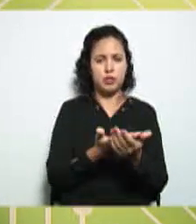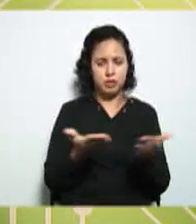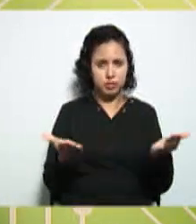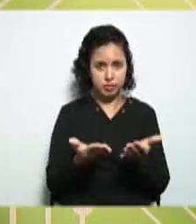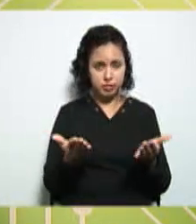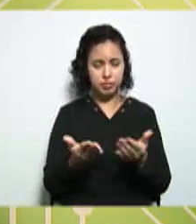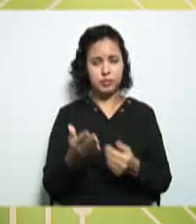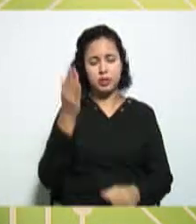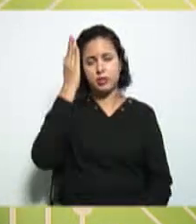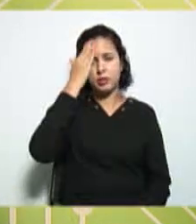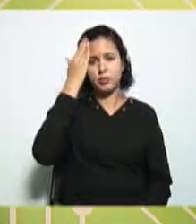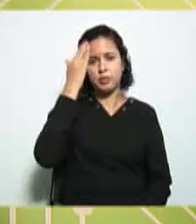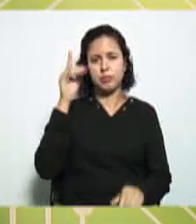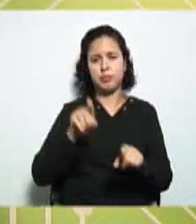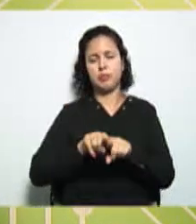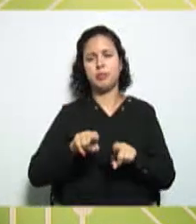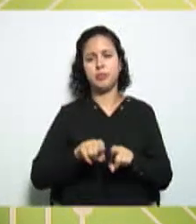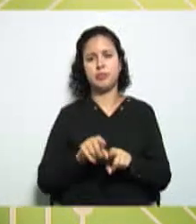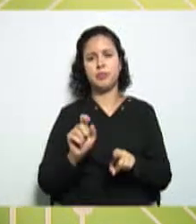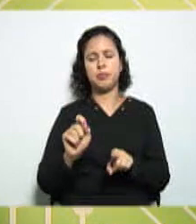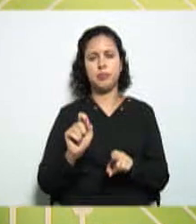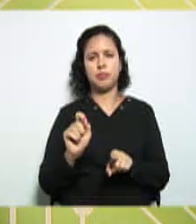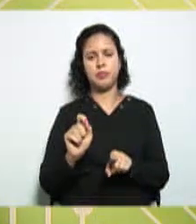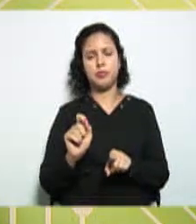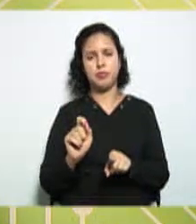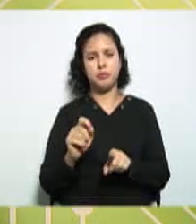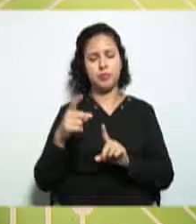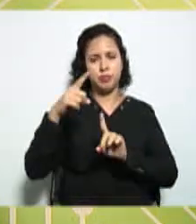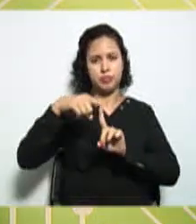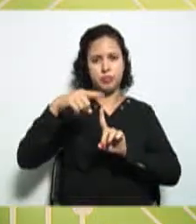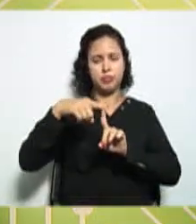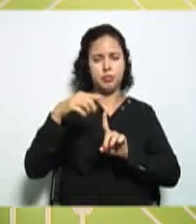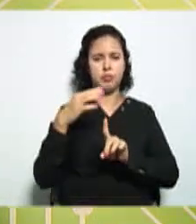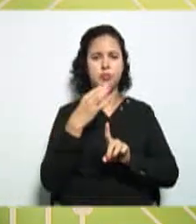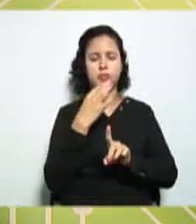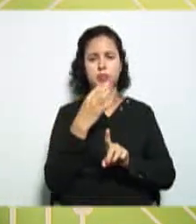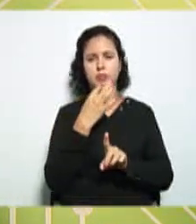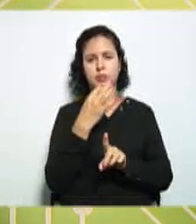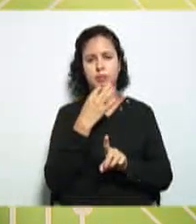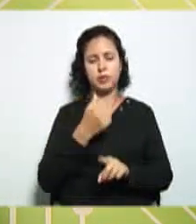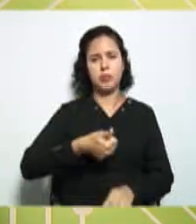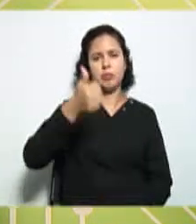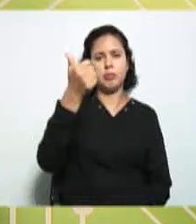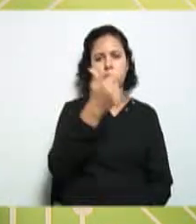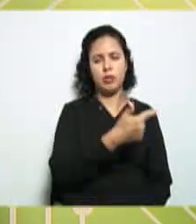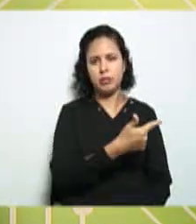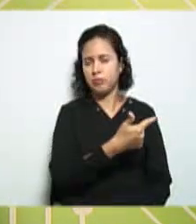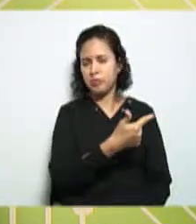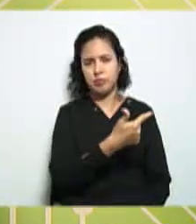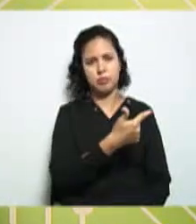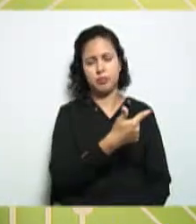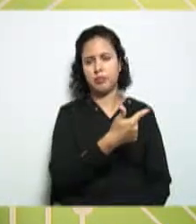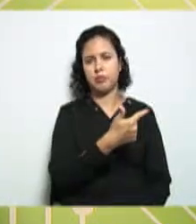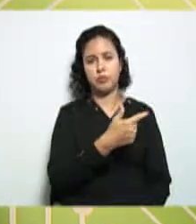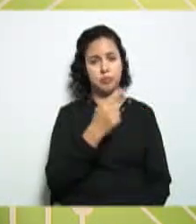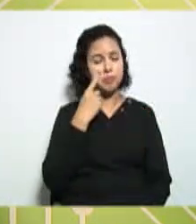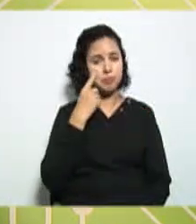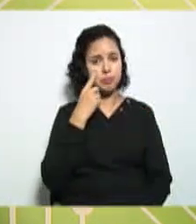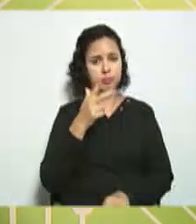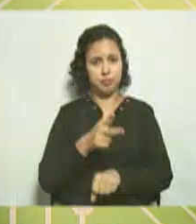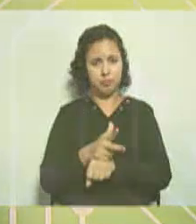E saber também que nesse tipo de conhecimento não tem o maior nem o menor. Vamos lá?